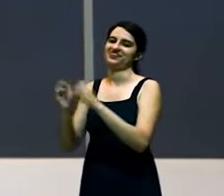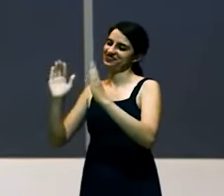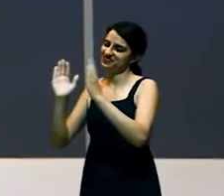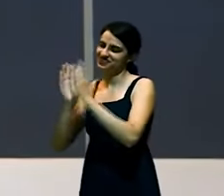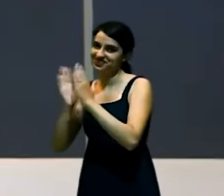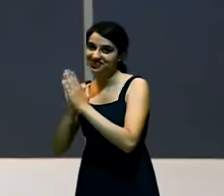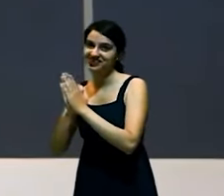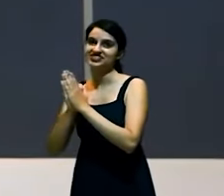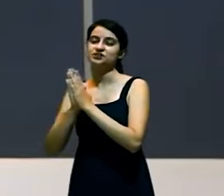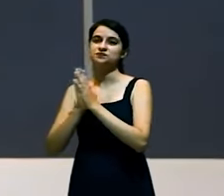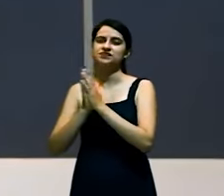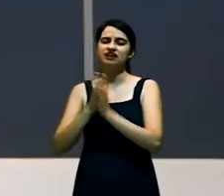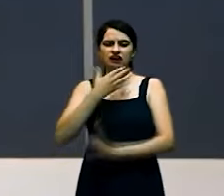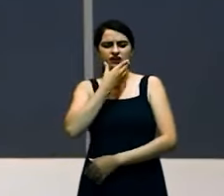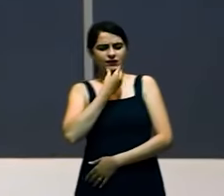Aquilo tocou na vida daquele homem.